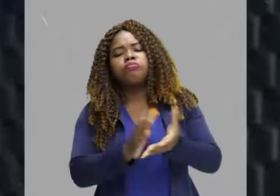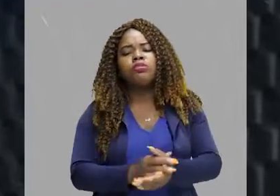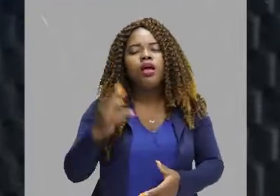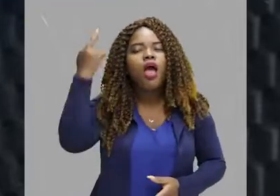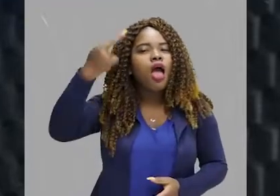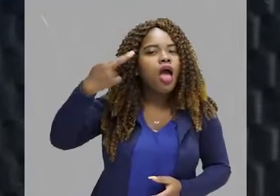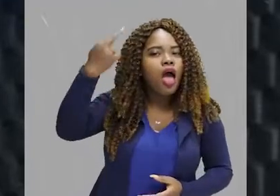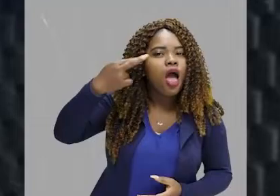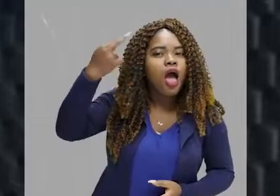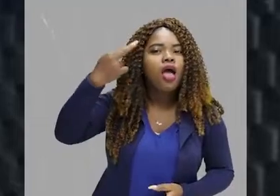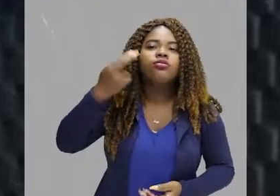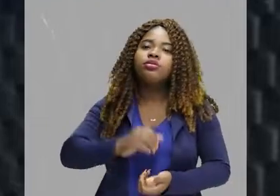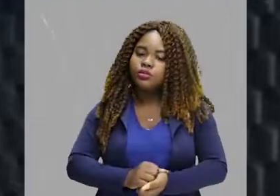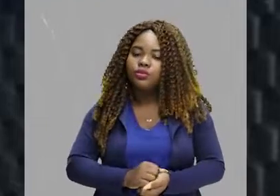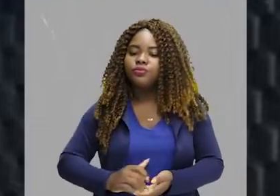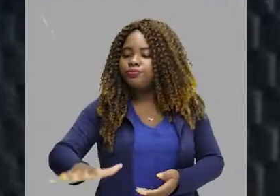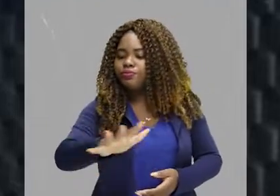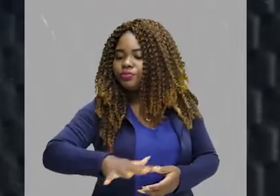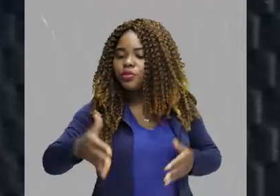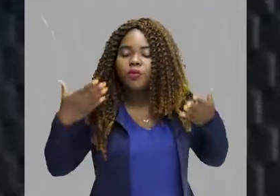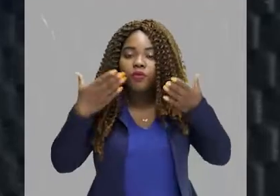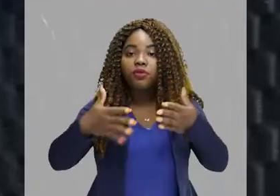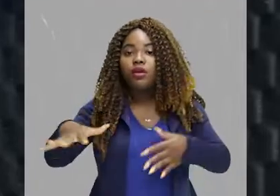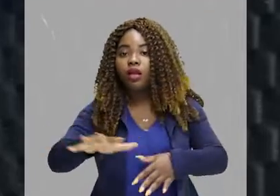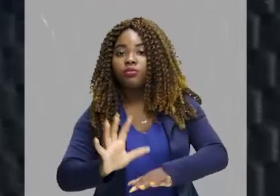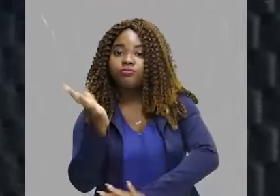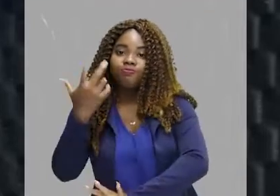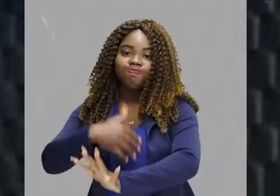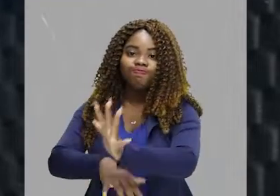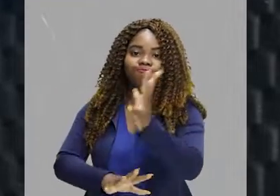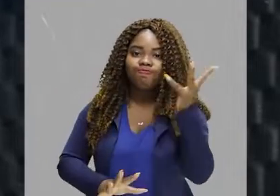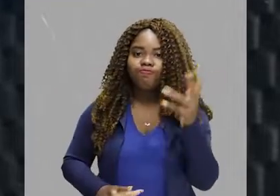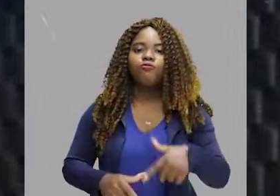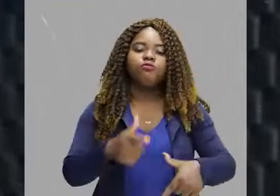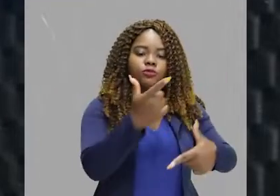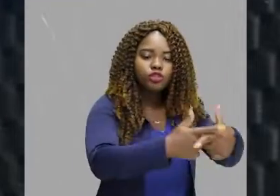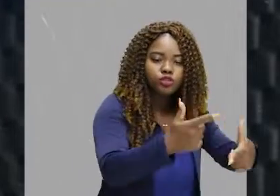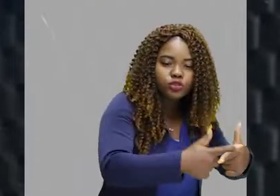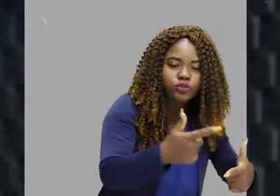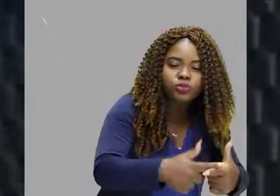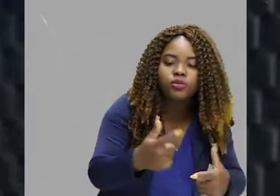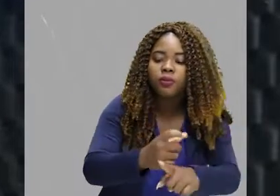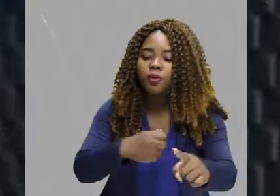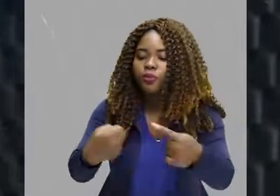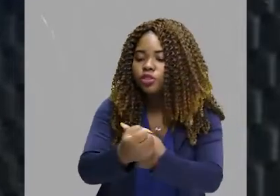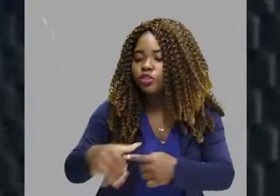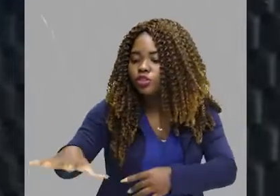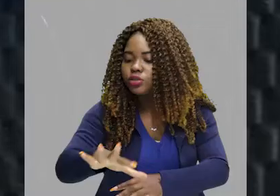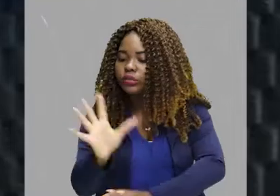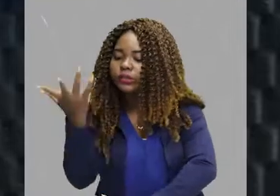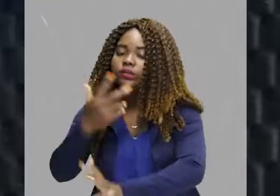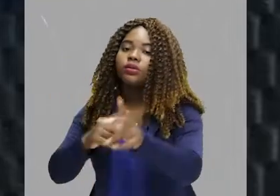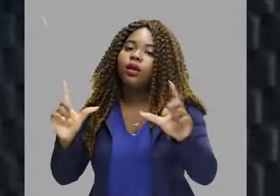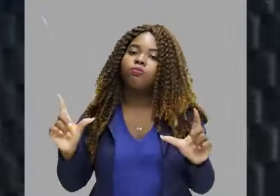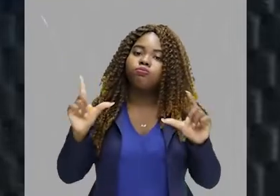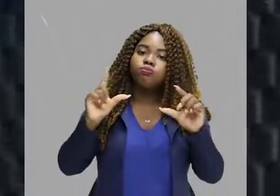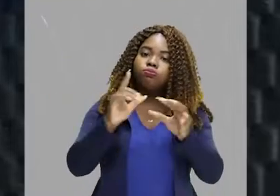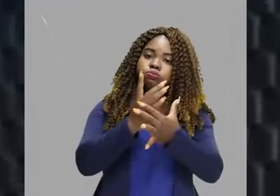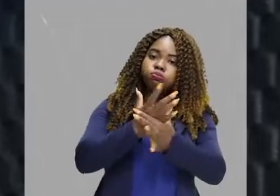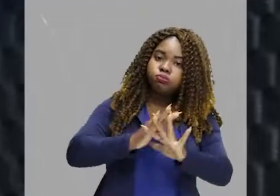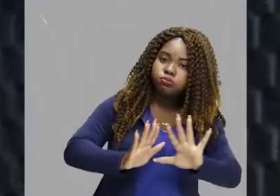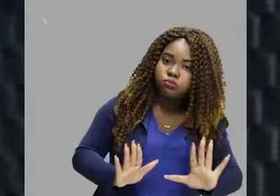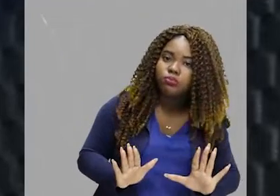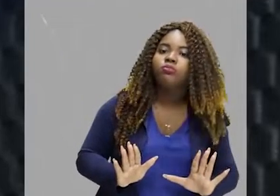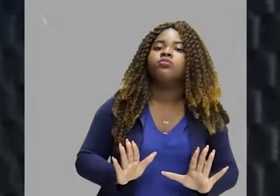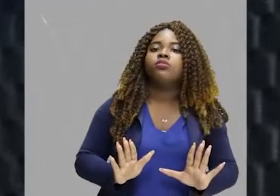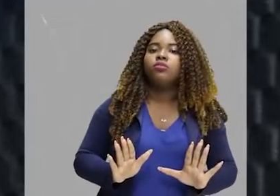racional perante o meio ambiente, para que os impactos socioambientais sejam amenizados, reduzidos. A gente também